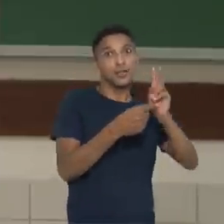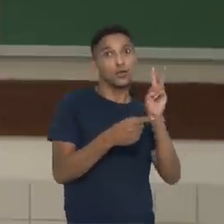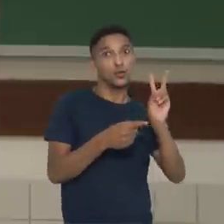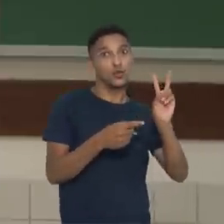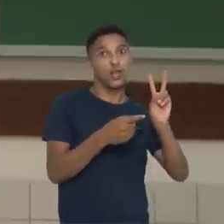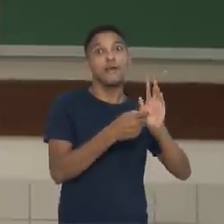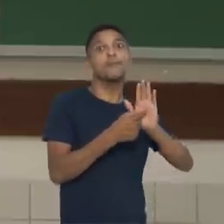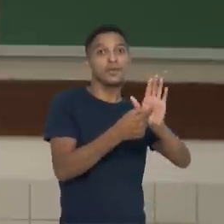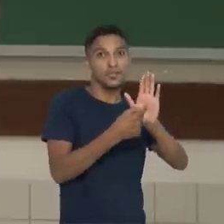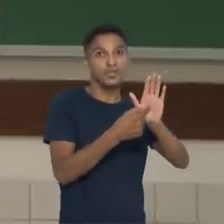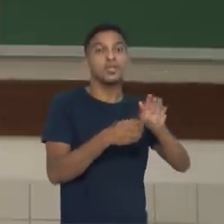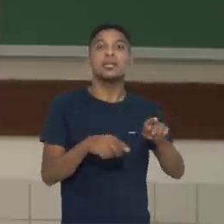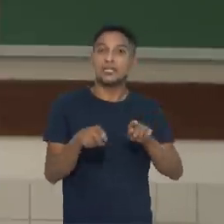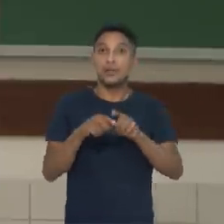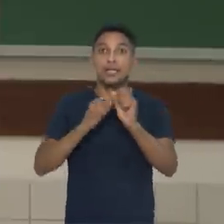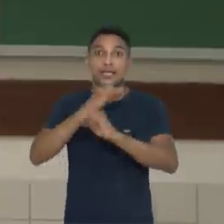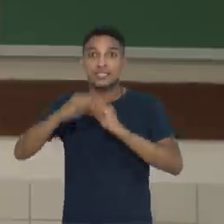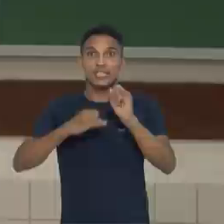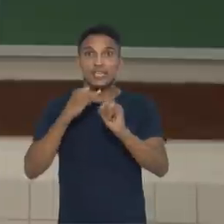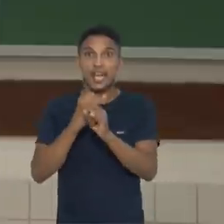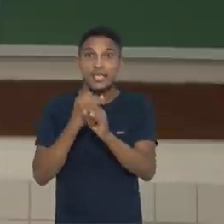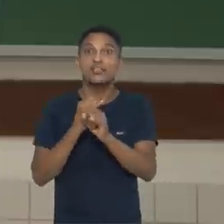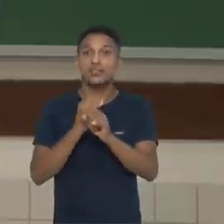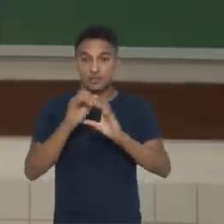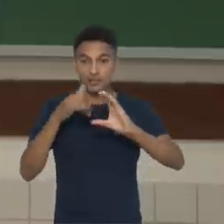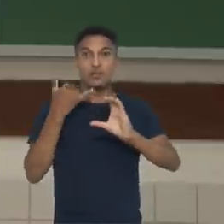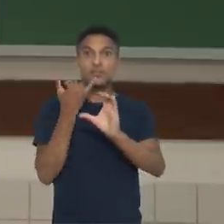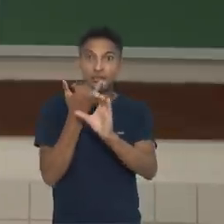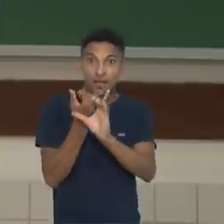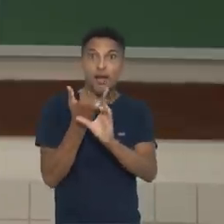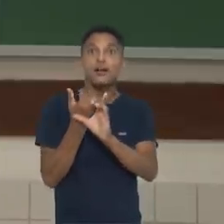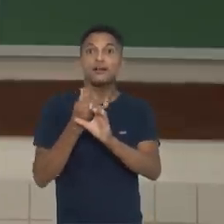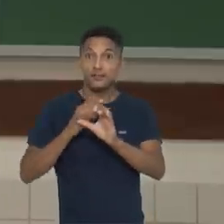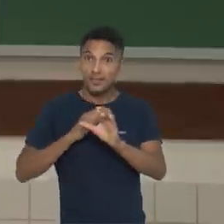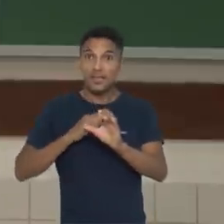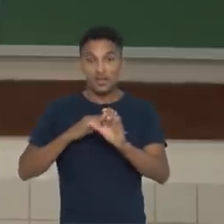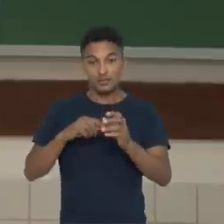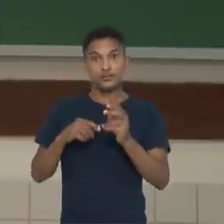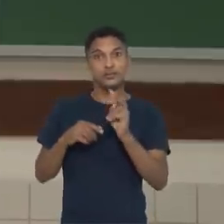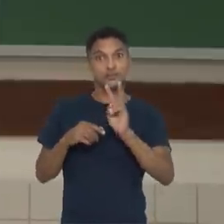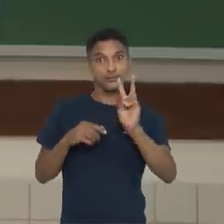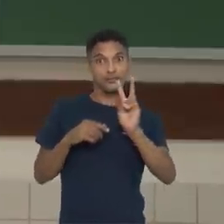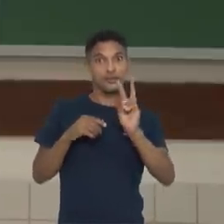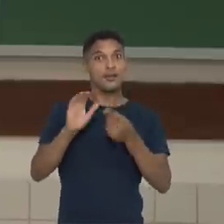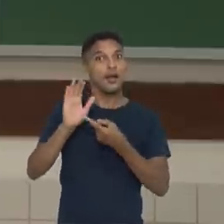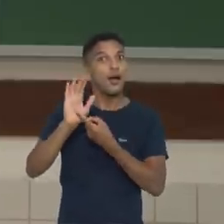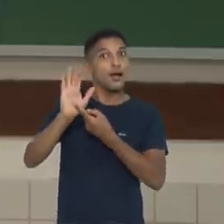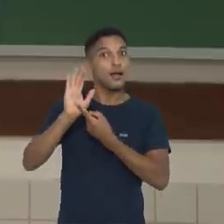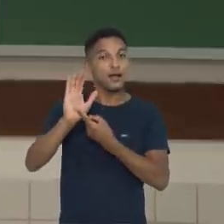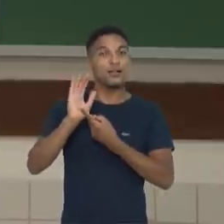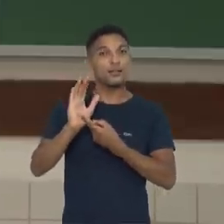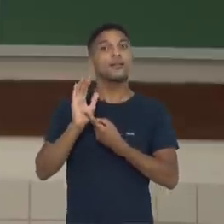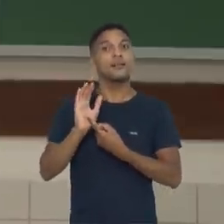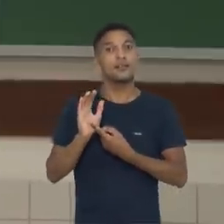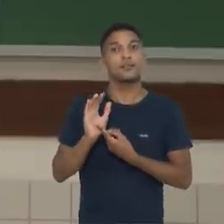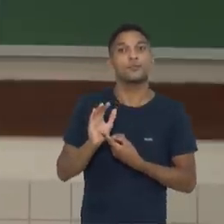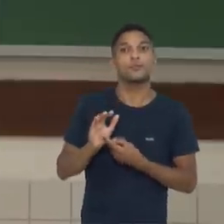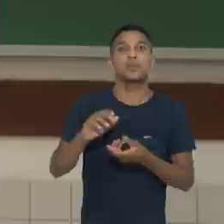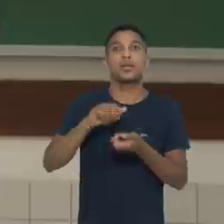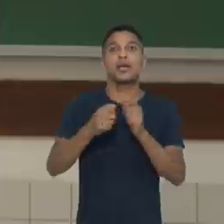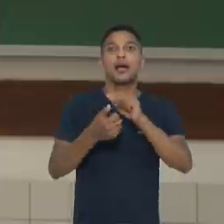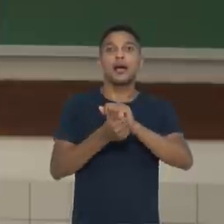estão fazendo agora na quarentena. Então, eles também, em família, vão trabalhando a arte circense, descobrindo, pesquisando,